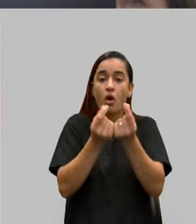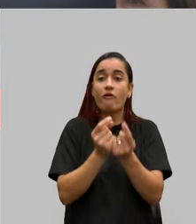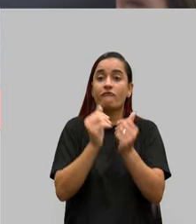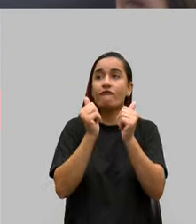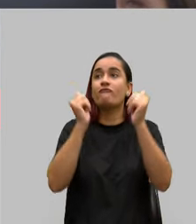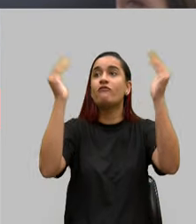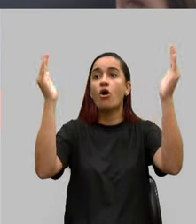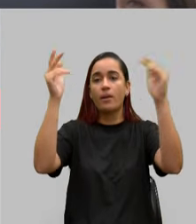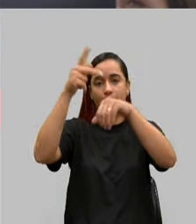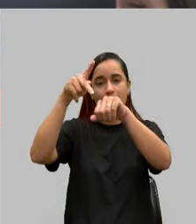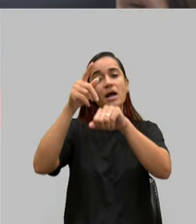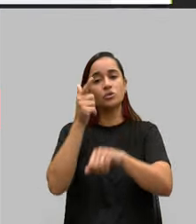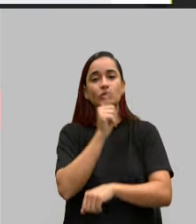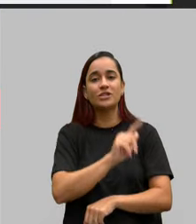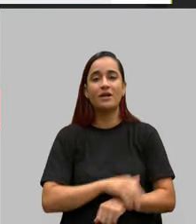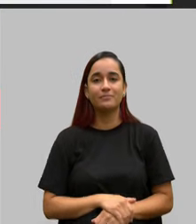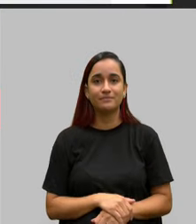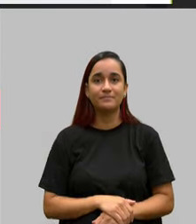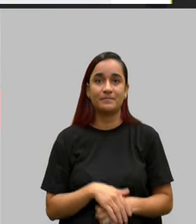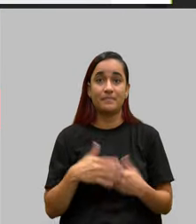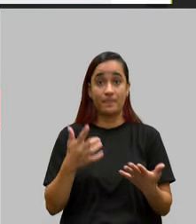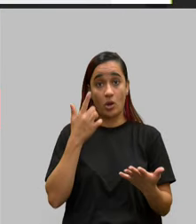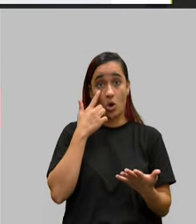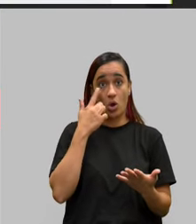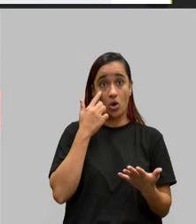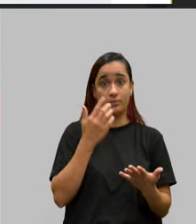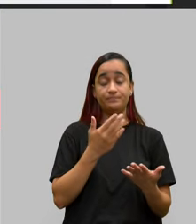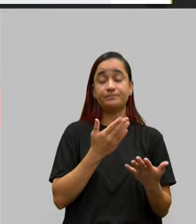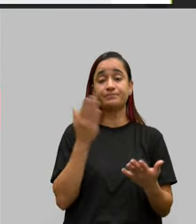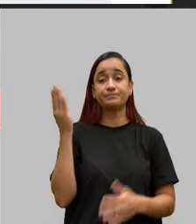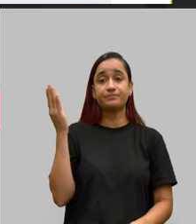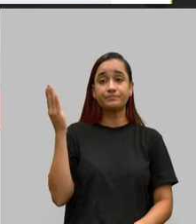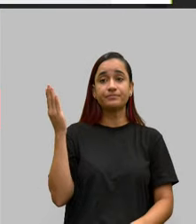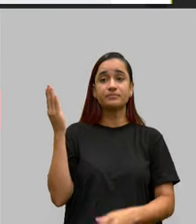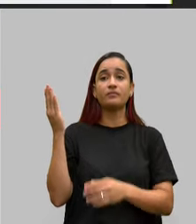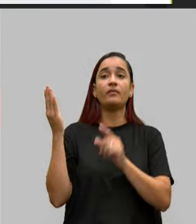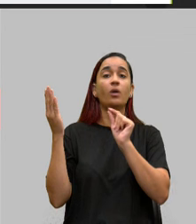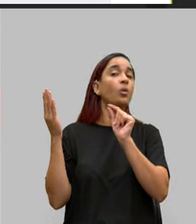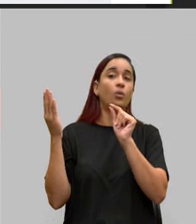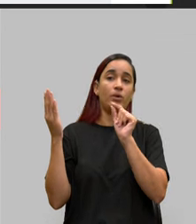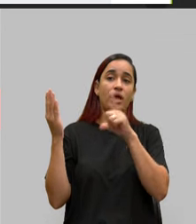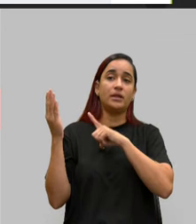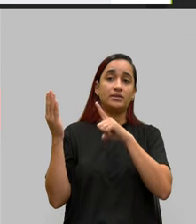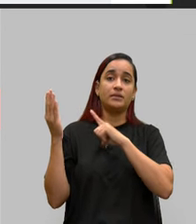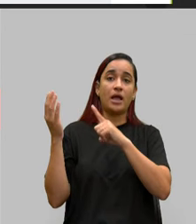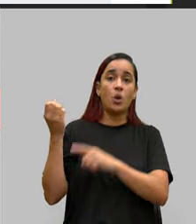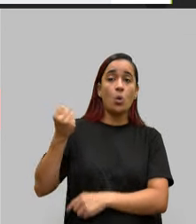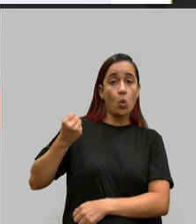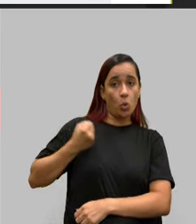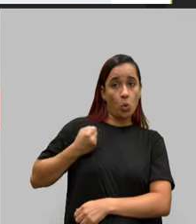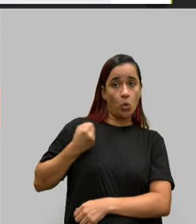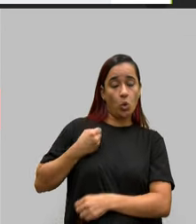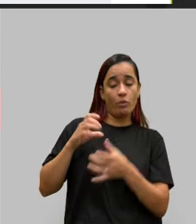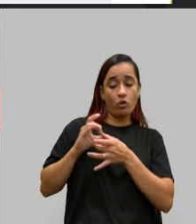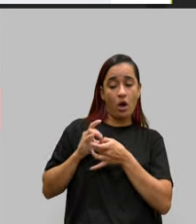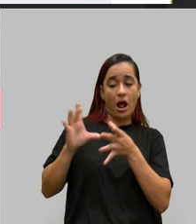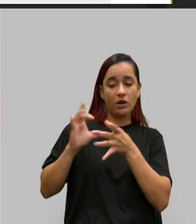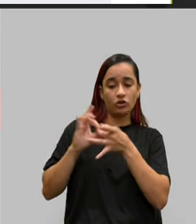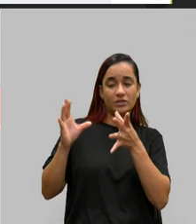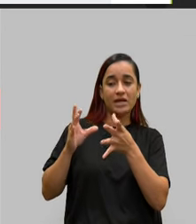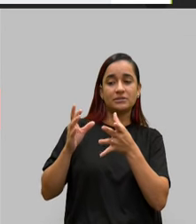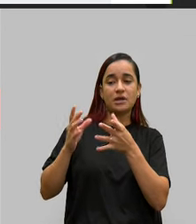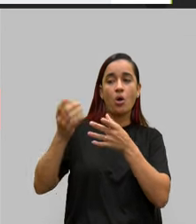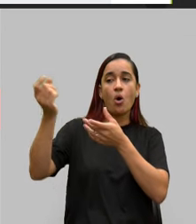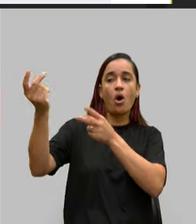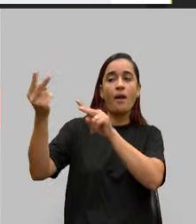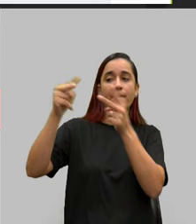aí pessoal isso aqui ó à direita à esquerda a gente tem o número de autorizações de importação de cannabis que vem